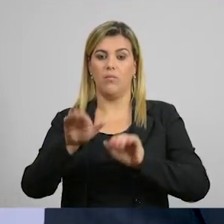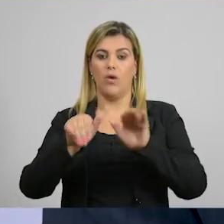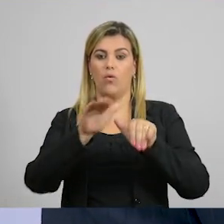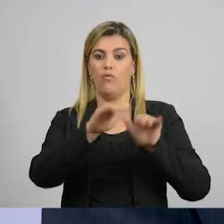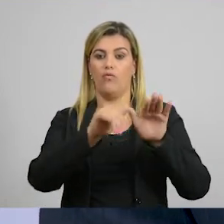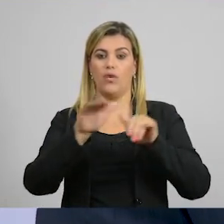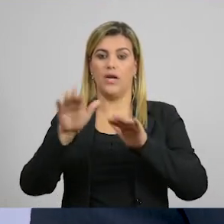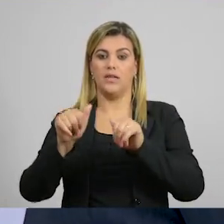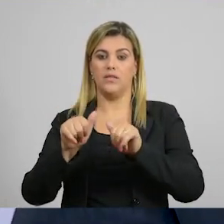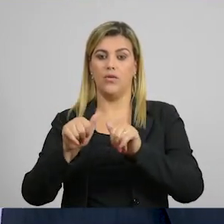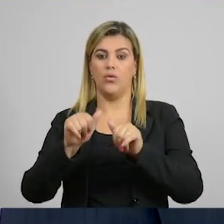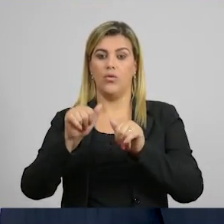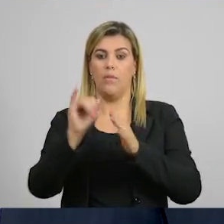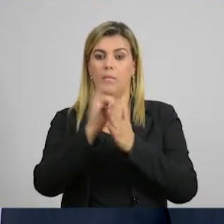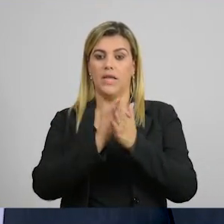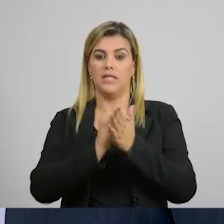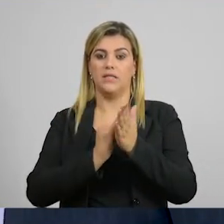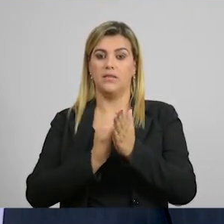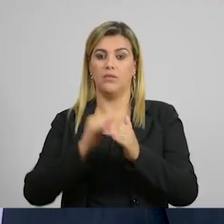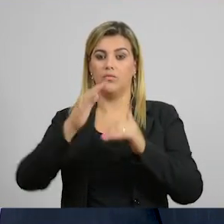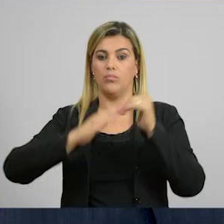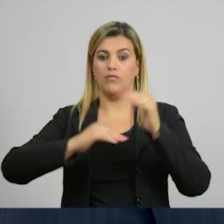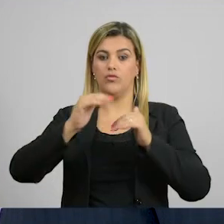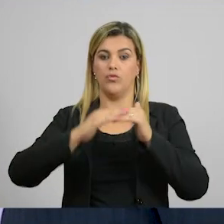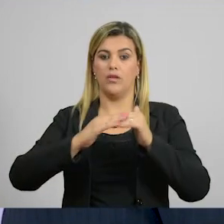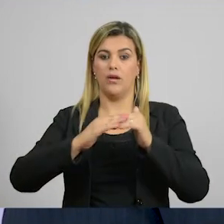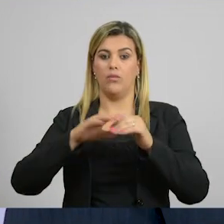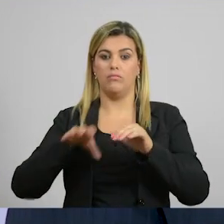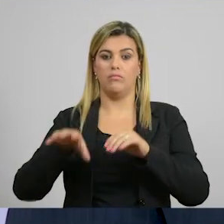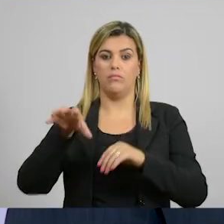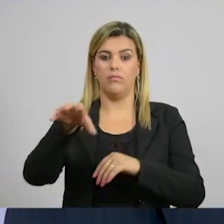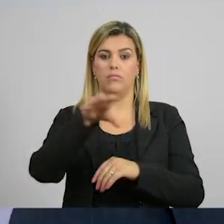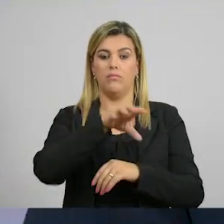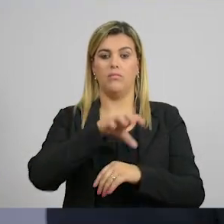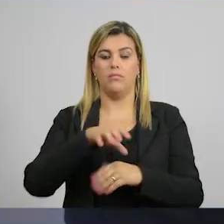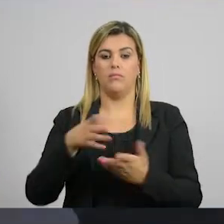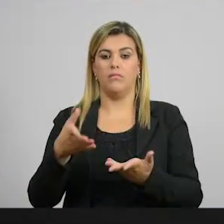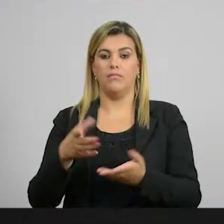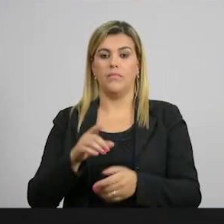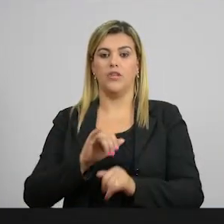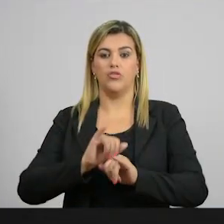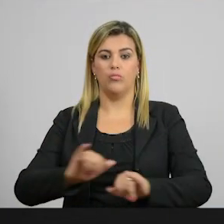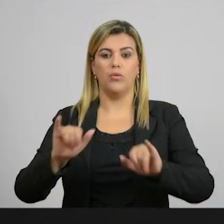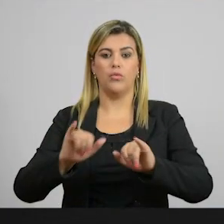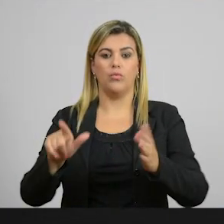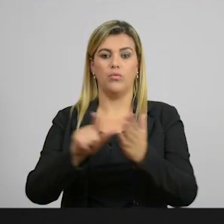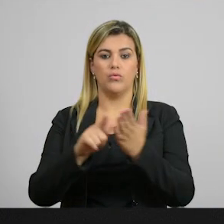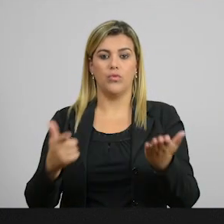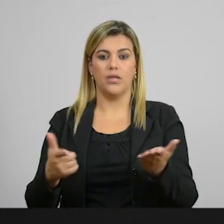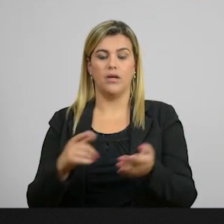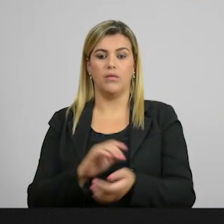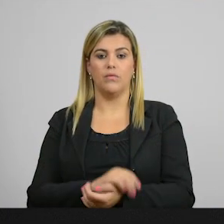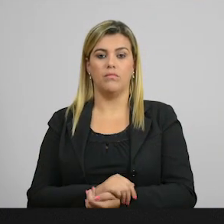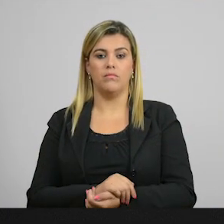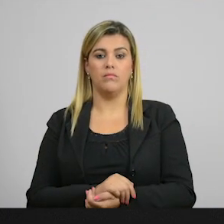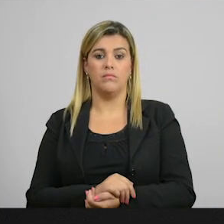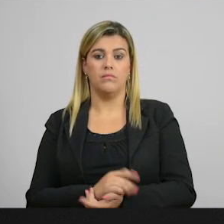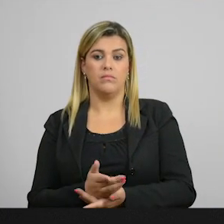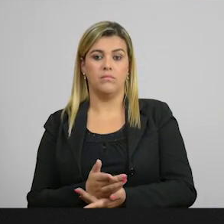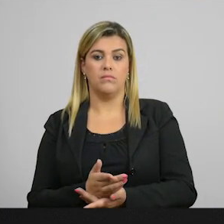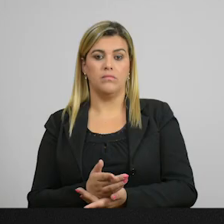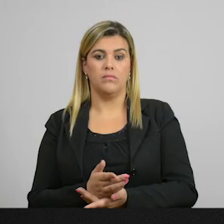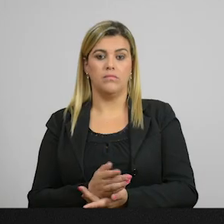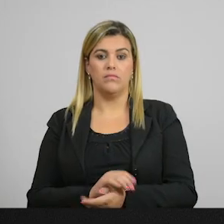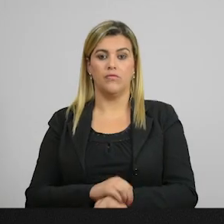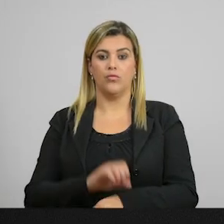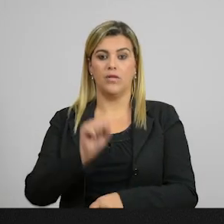grande circulação uma convocação para o cadastramento dos profissionais regionais. Então, a gente publicou